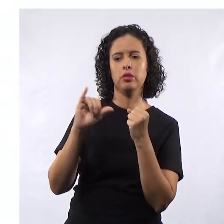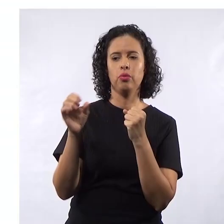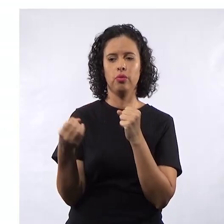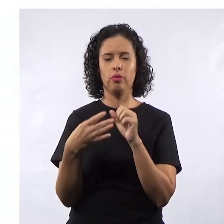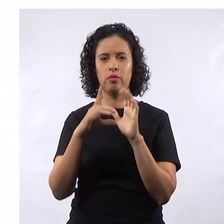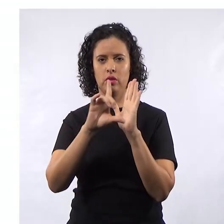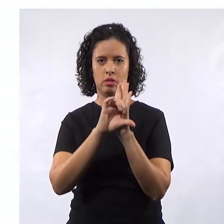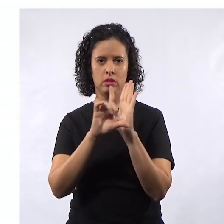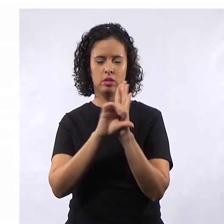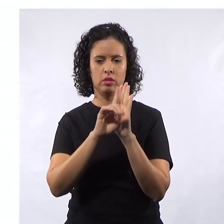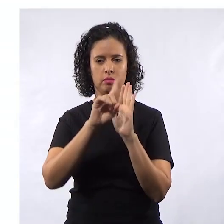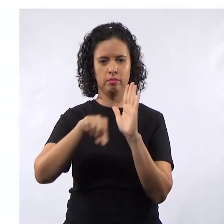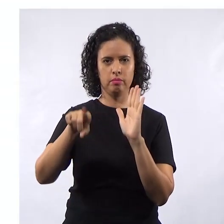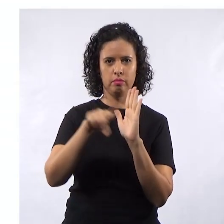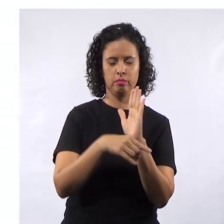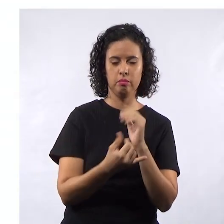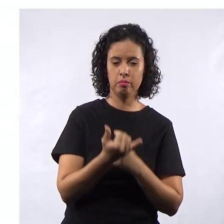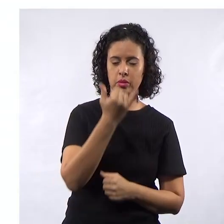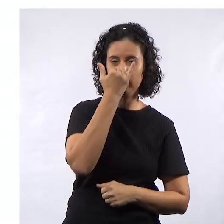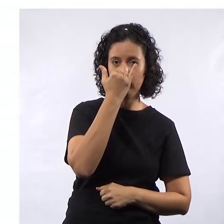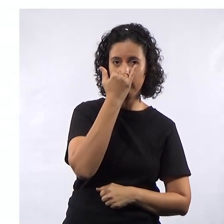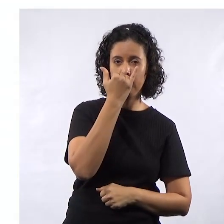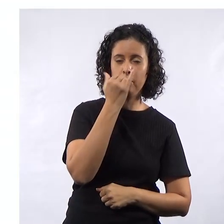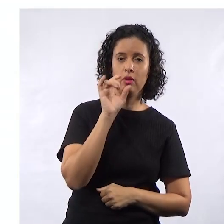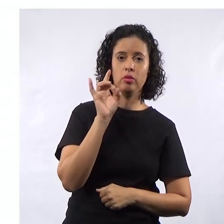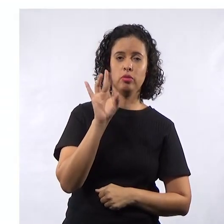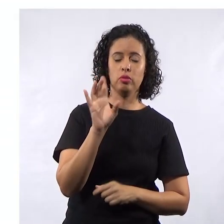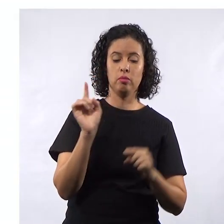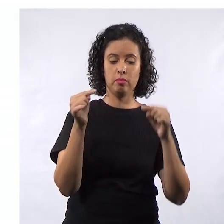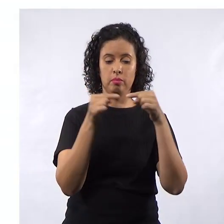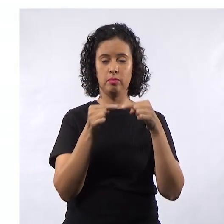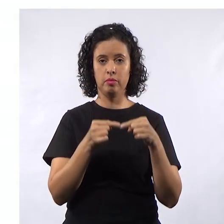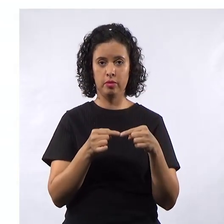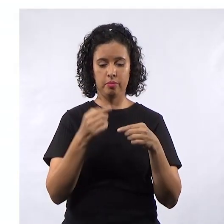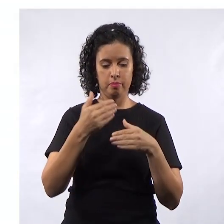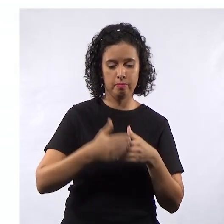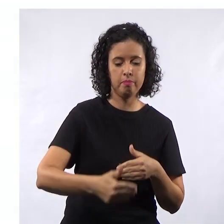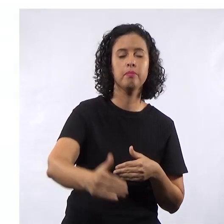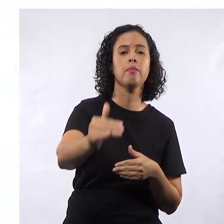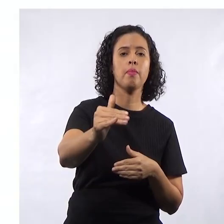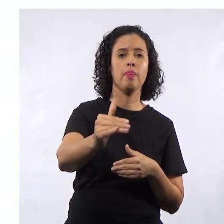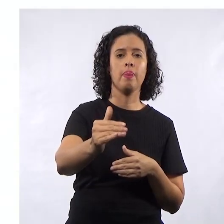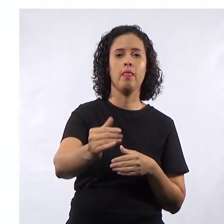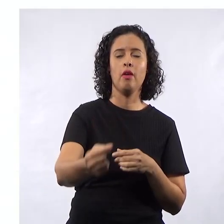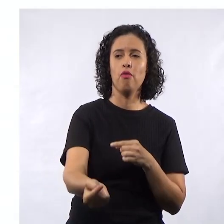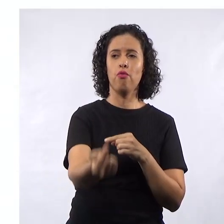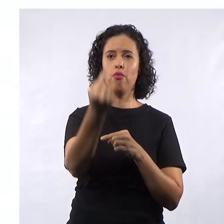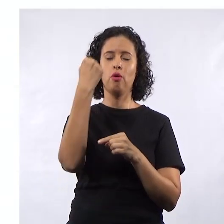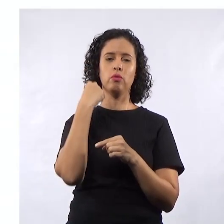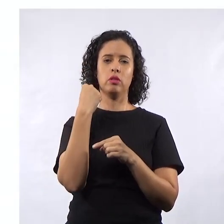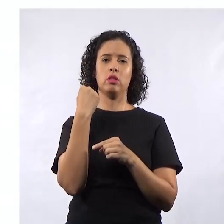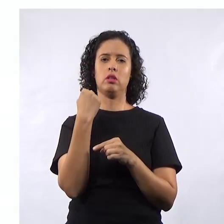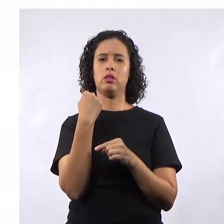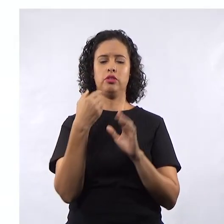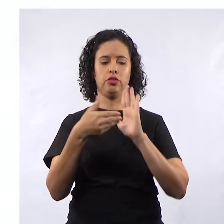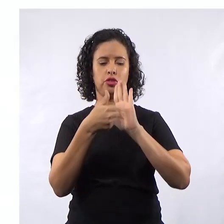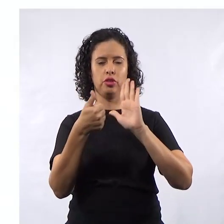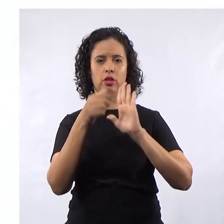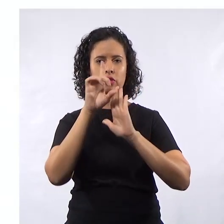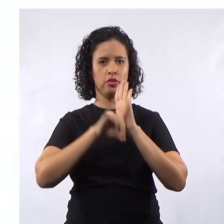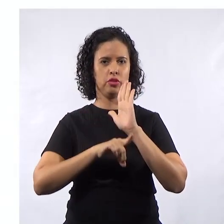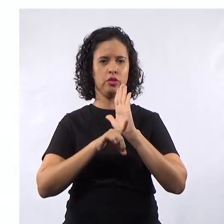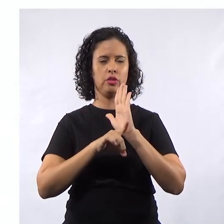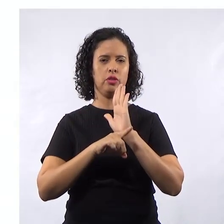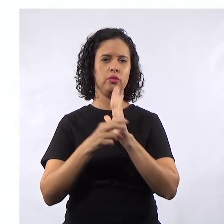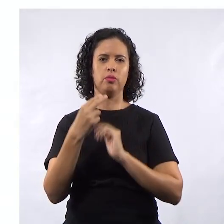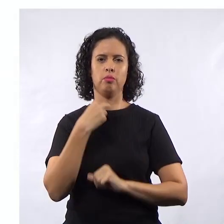lei nova, uma situação aí que vai estar me prejudicando, ela só vai ser aplicada dali para frente, ela não vai estar retroagindo aí para tirar um direito que já